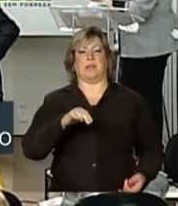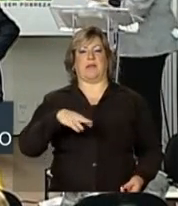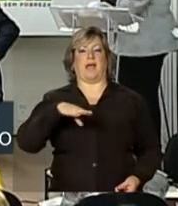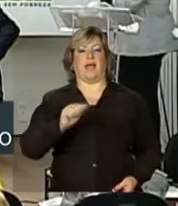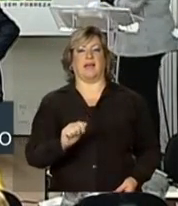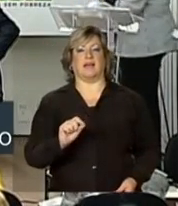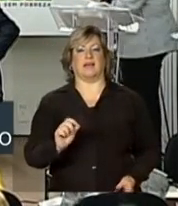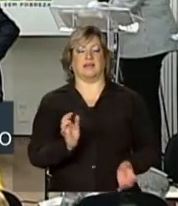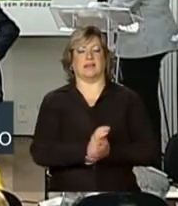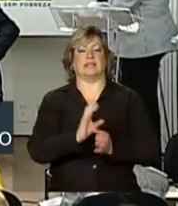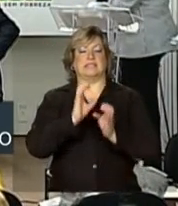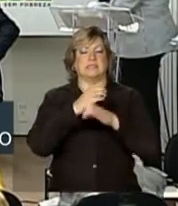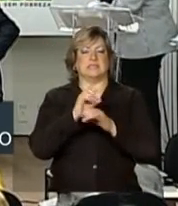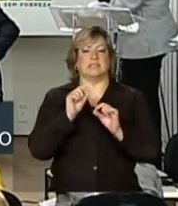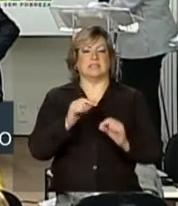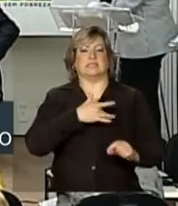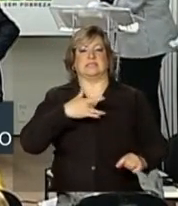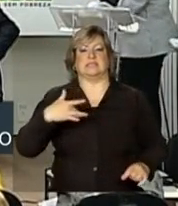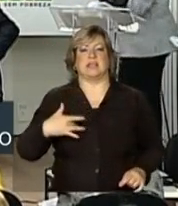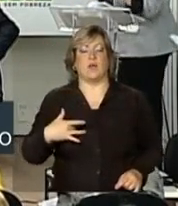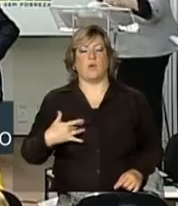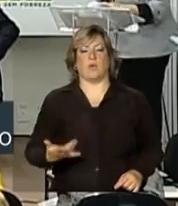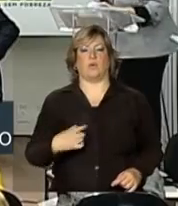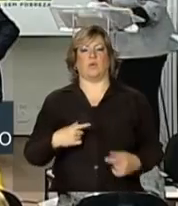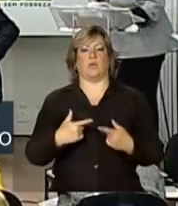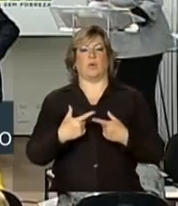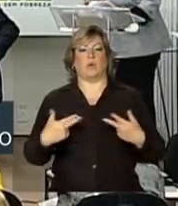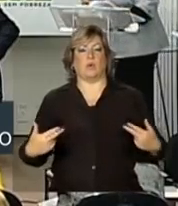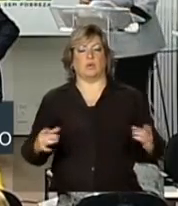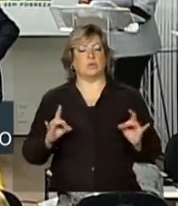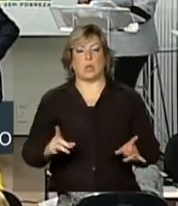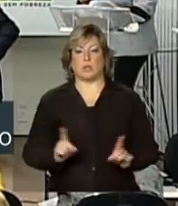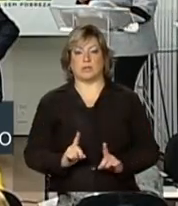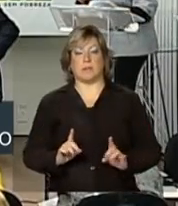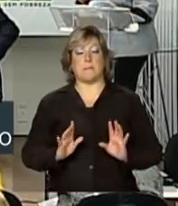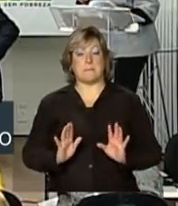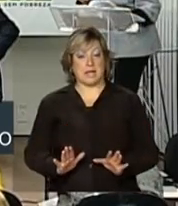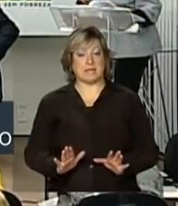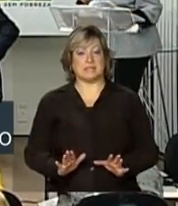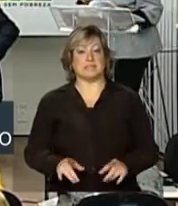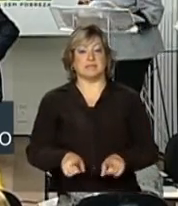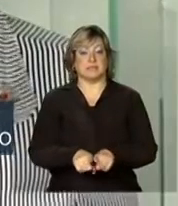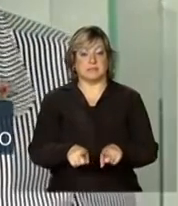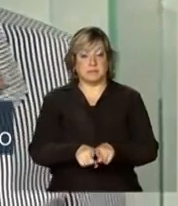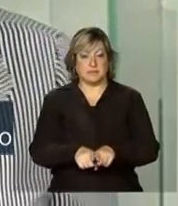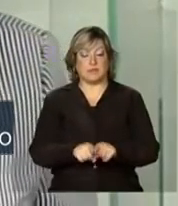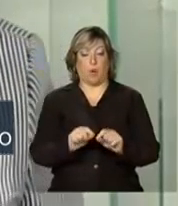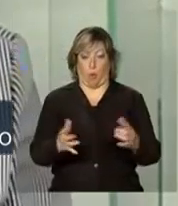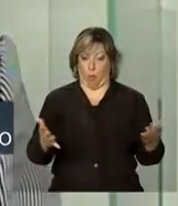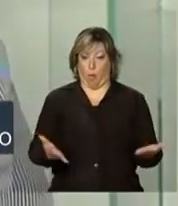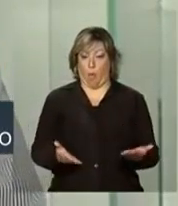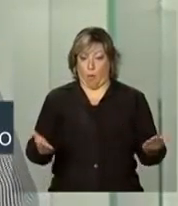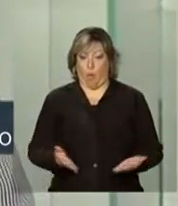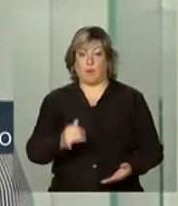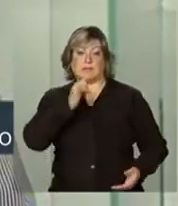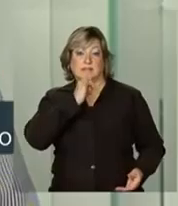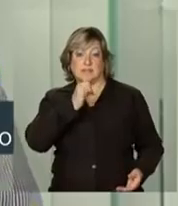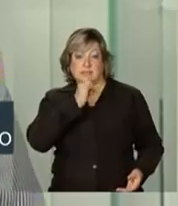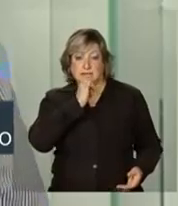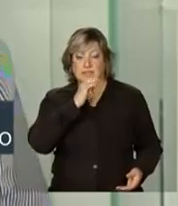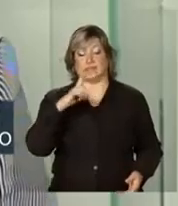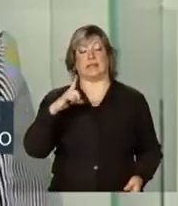das ciências, da saúde, né? Mas, e hoje, por exemplo, tem um